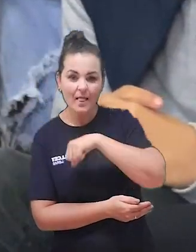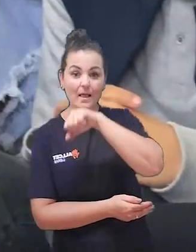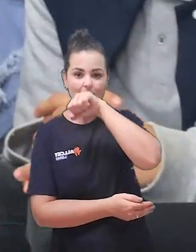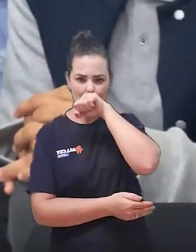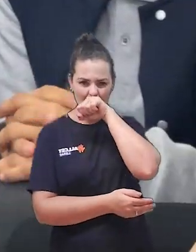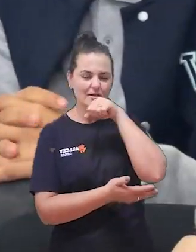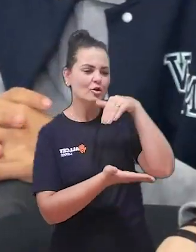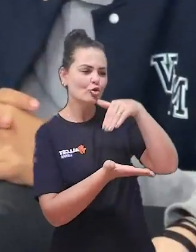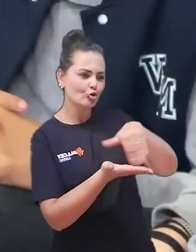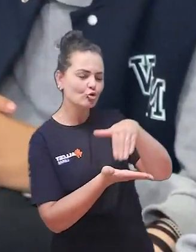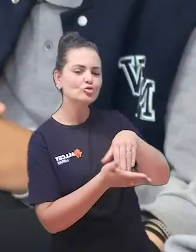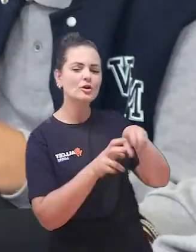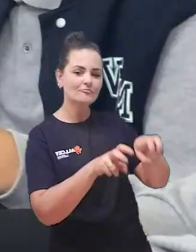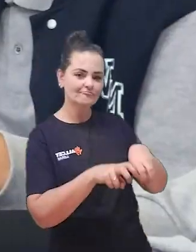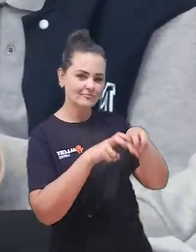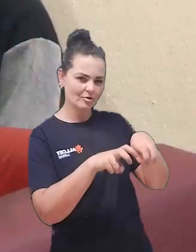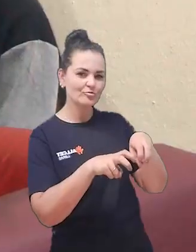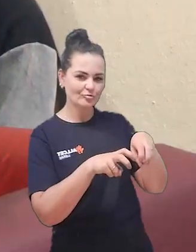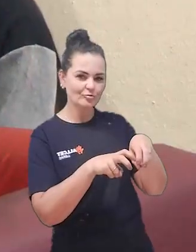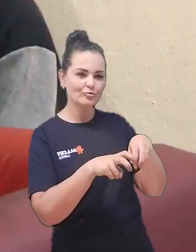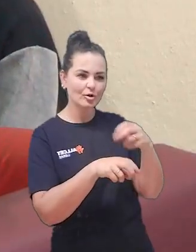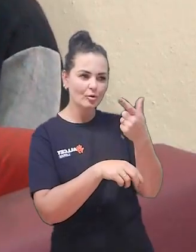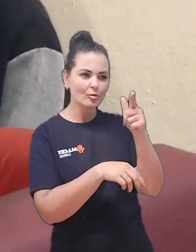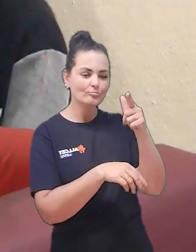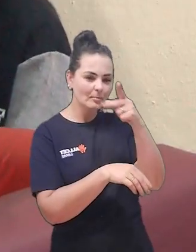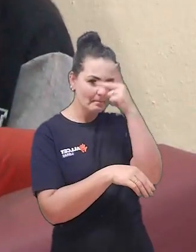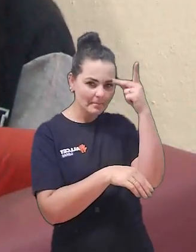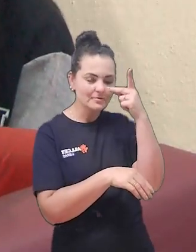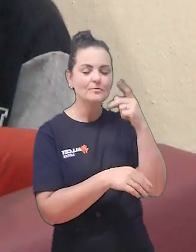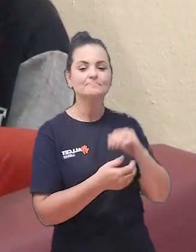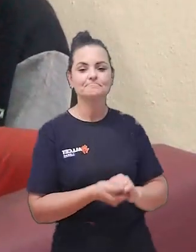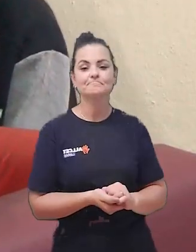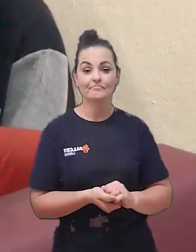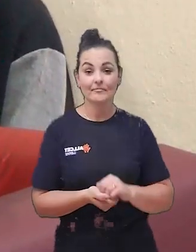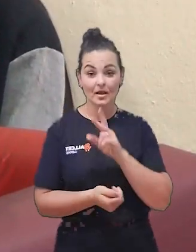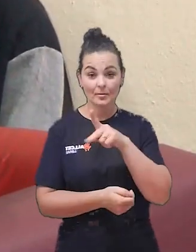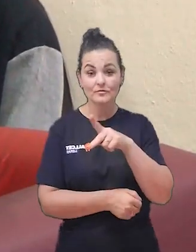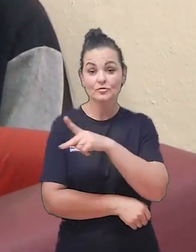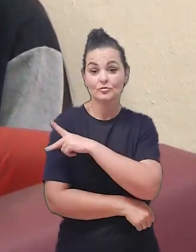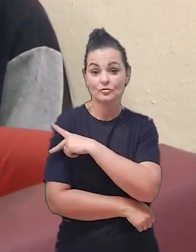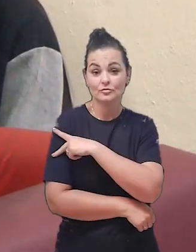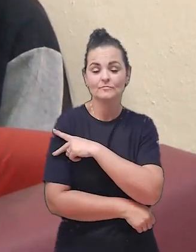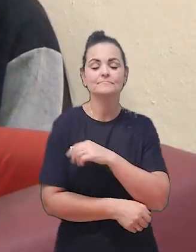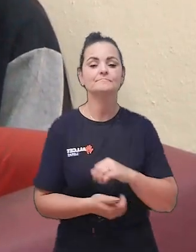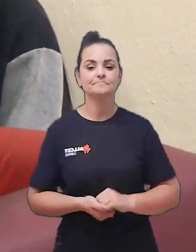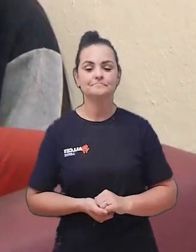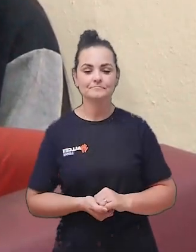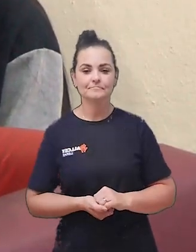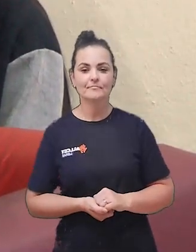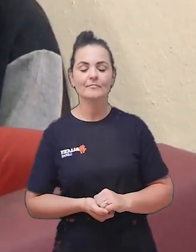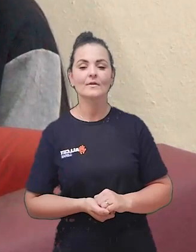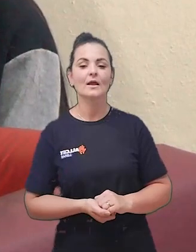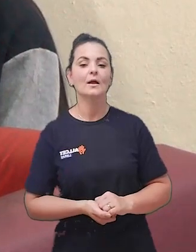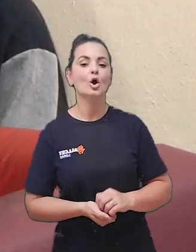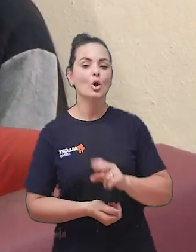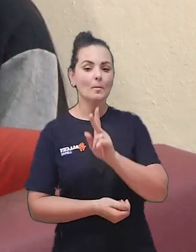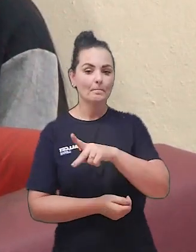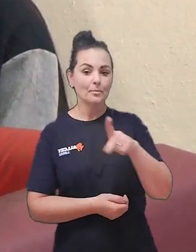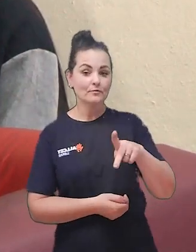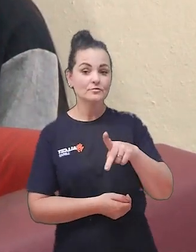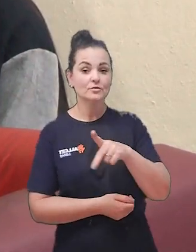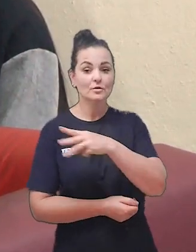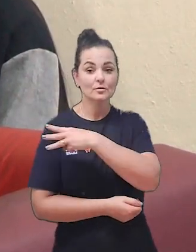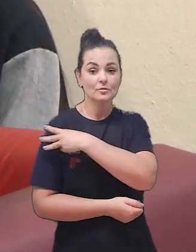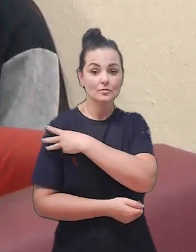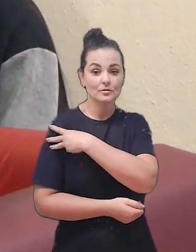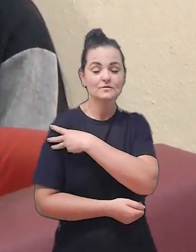hoje, Agricultura e Abastecimento. Ela foi minha professora do segundo ano. Maria Garcia Fodi, no